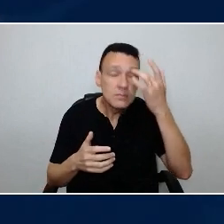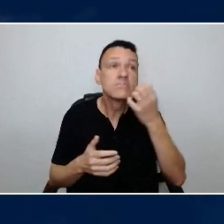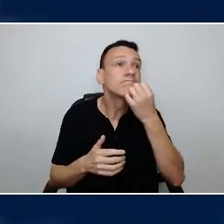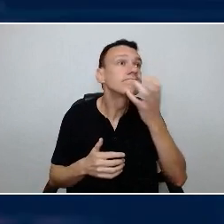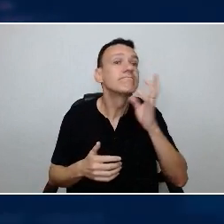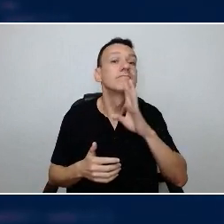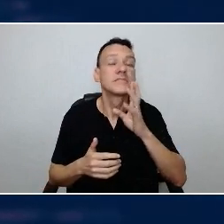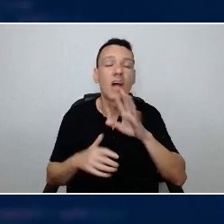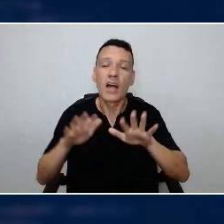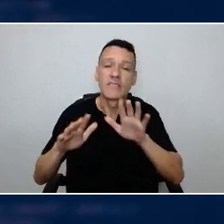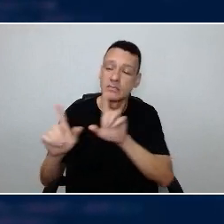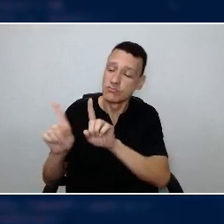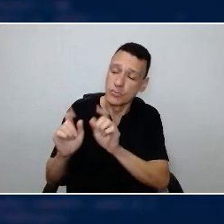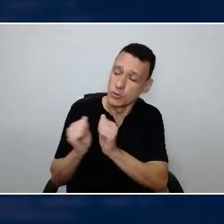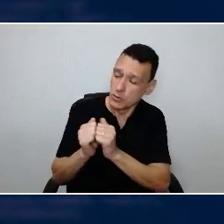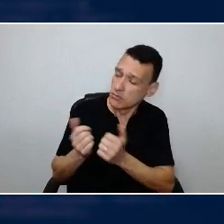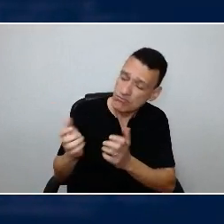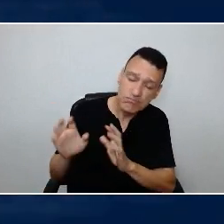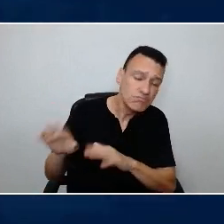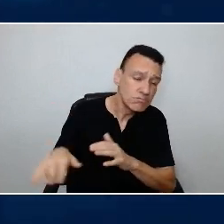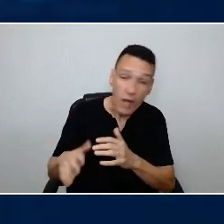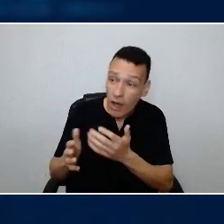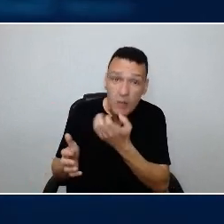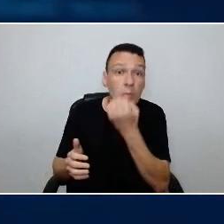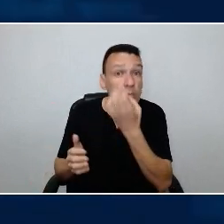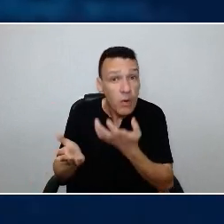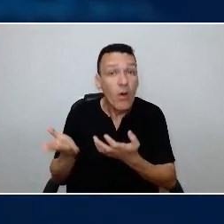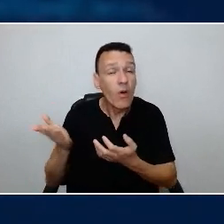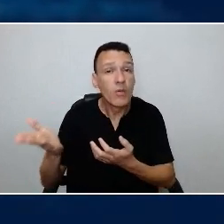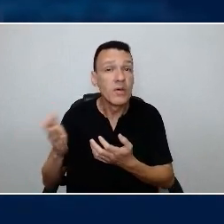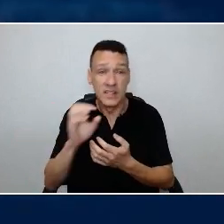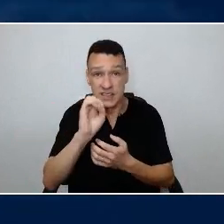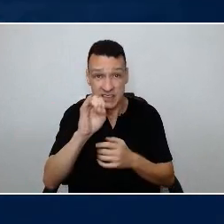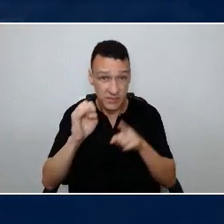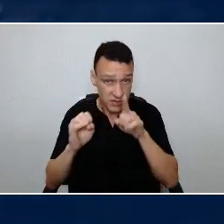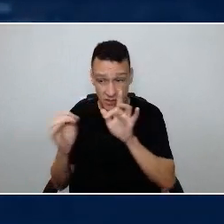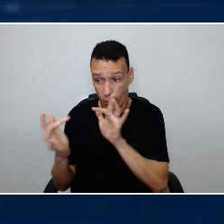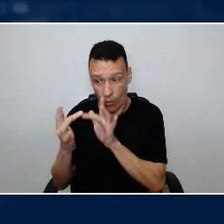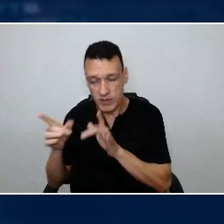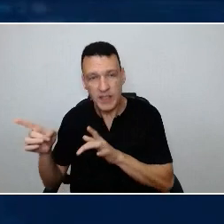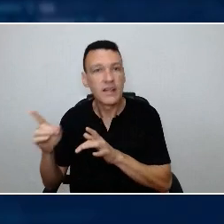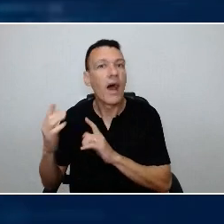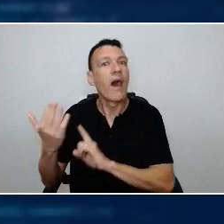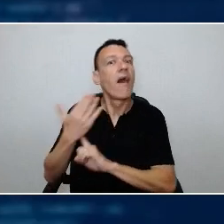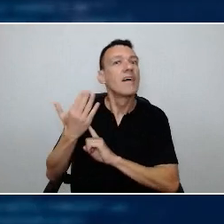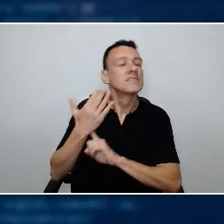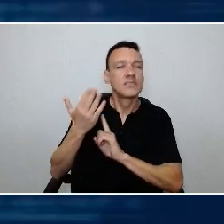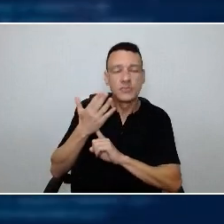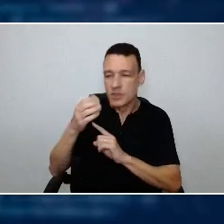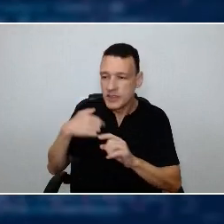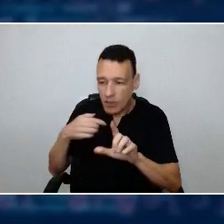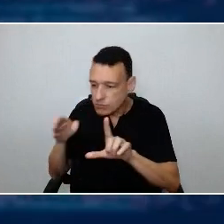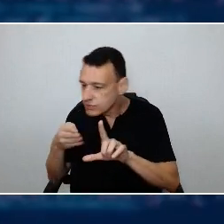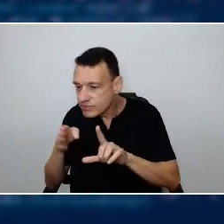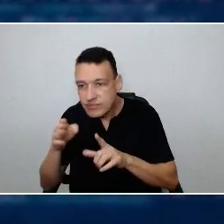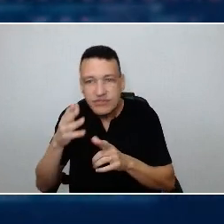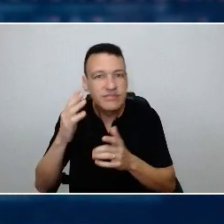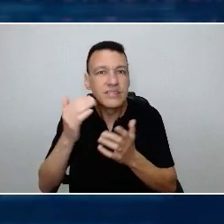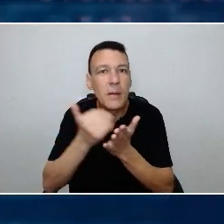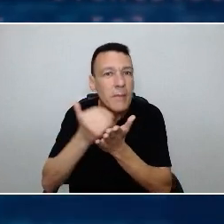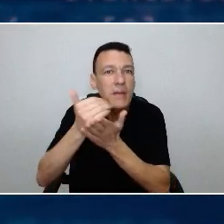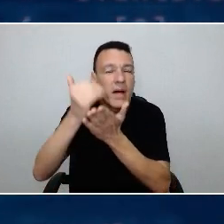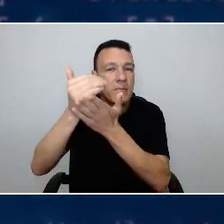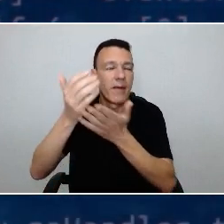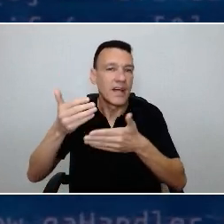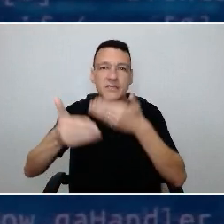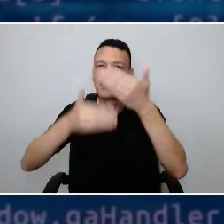você e que essa pessoa se você se conectar com ela ela pode abrir portas para você enfrente desafios nem sempre vai